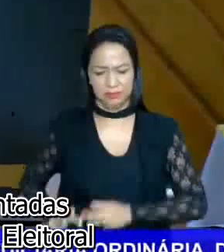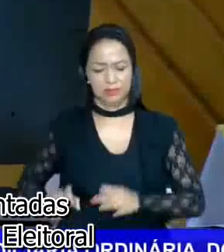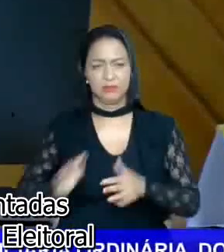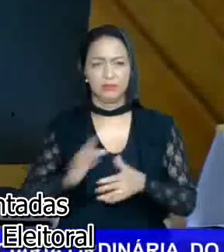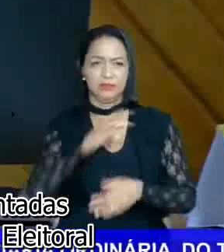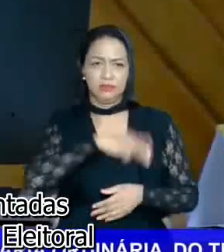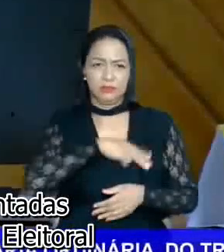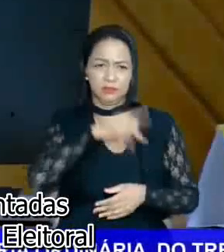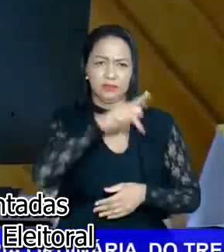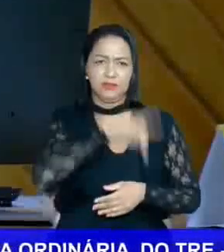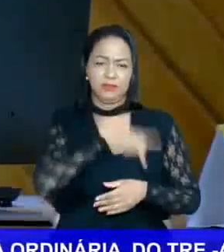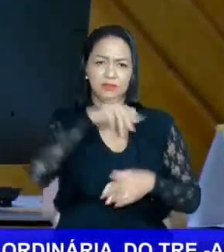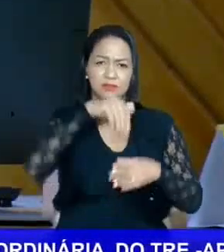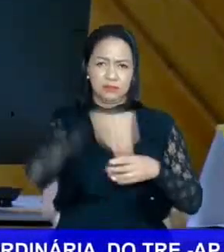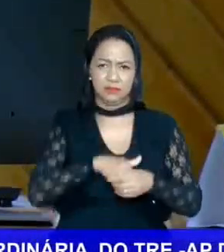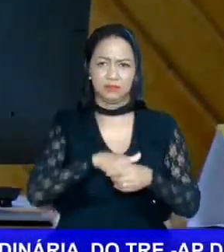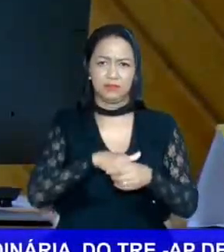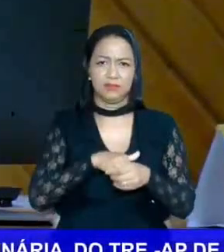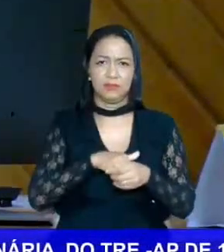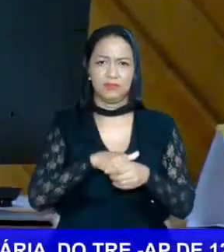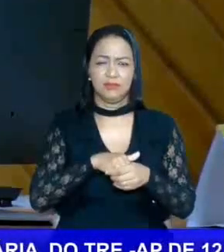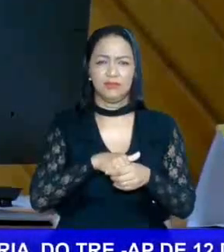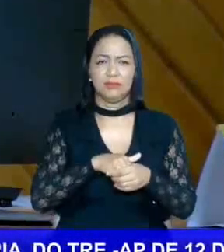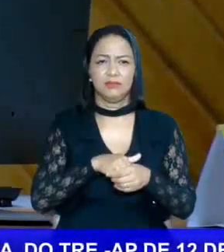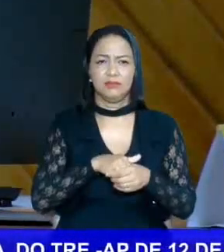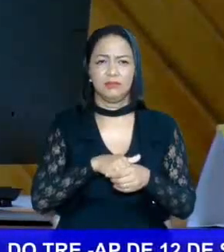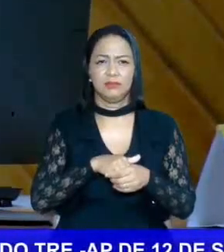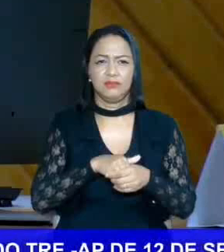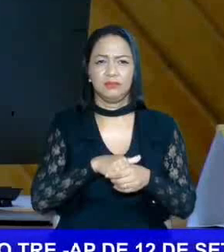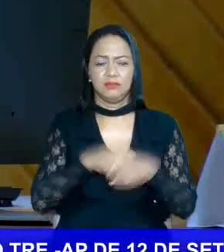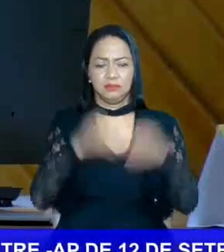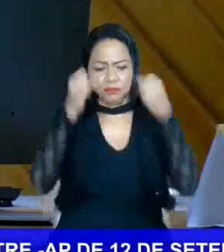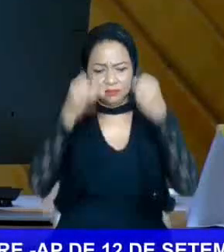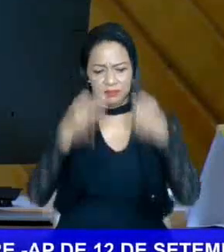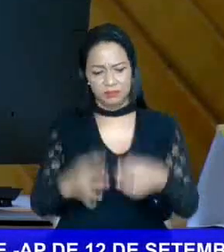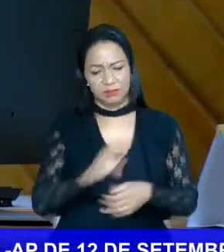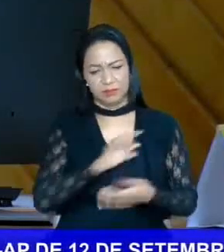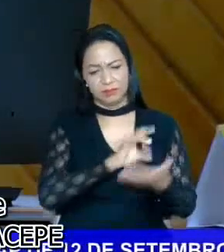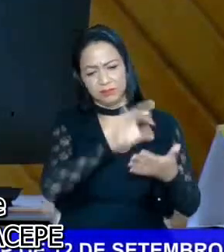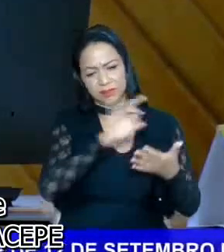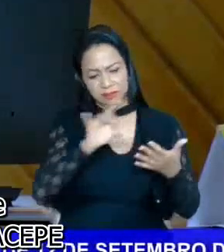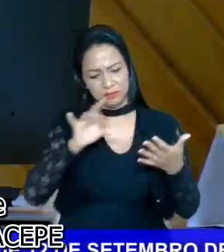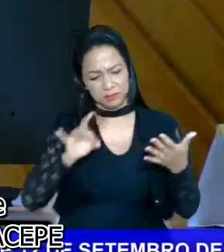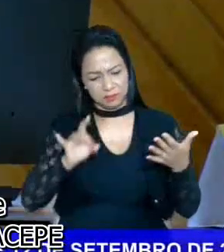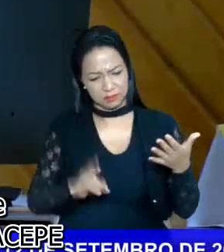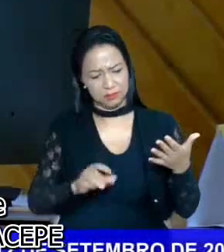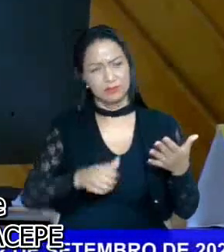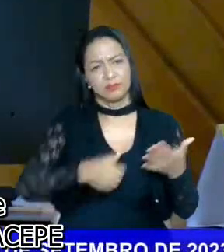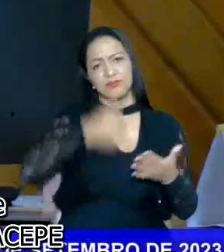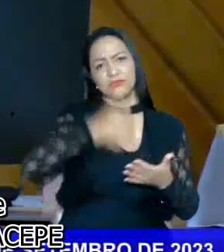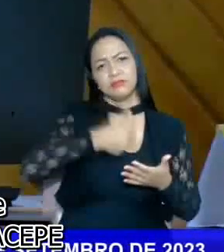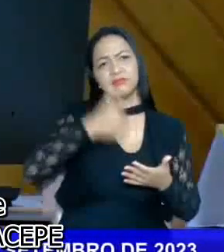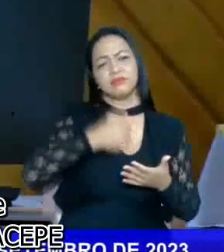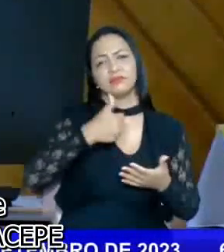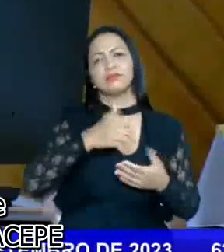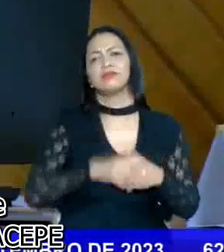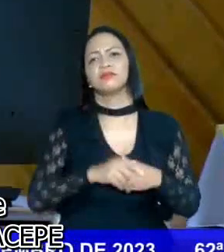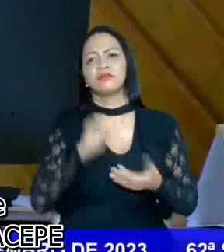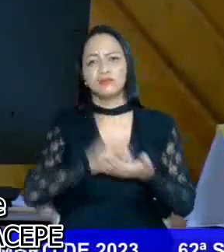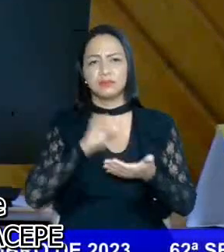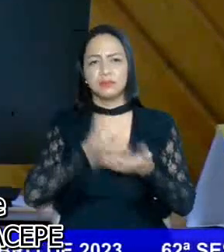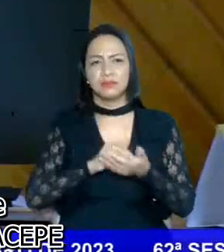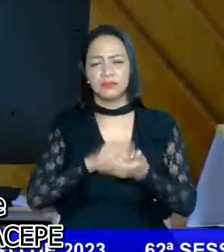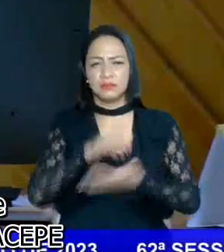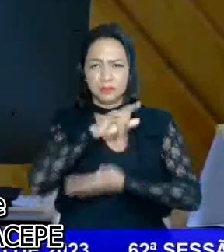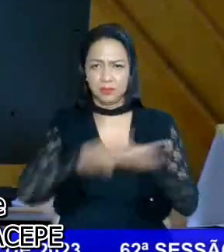pelo Ministério Público Eleitoral, eu vou discorrer sobre cada uma delas. E a primeira delas diz respeito à ausência de